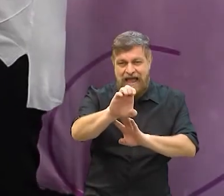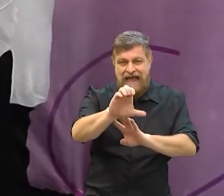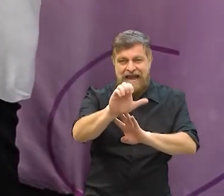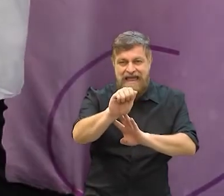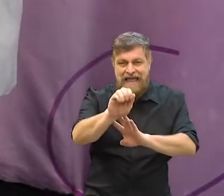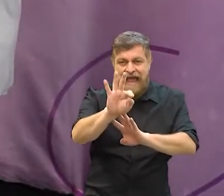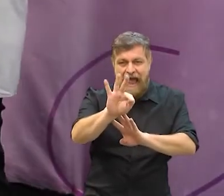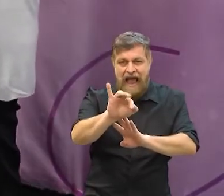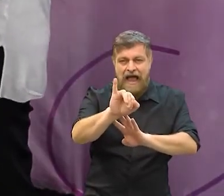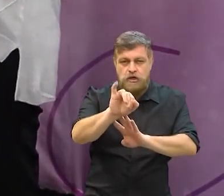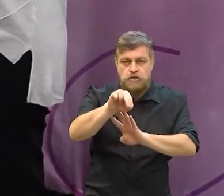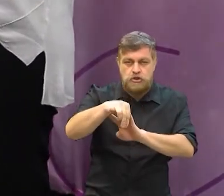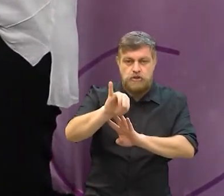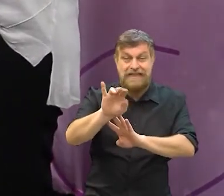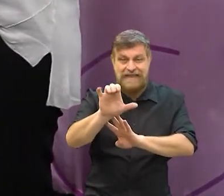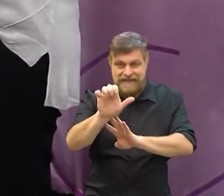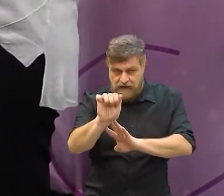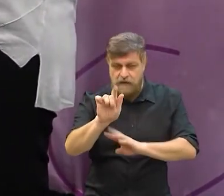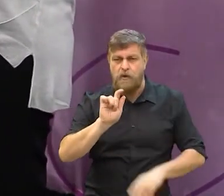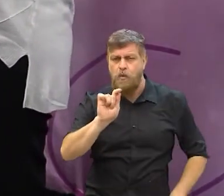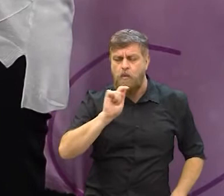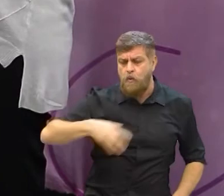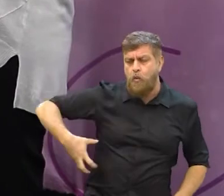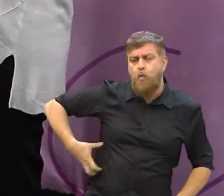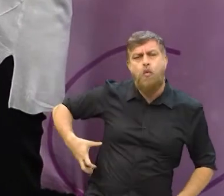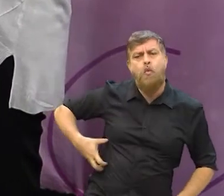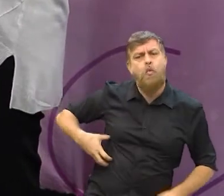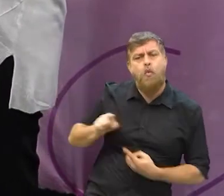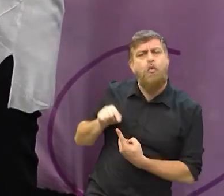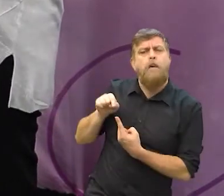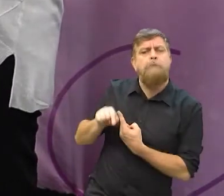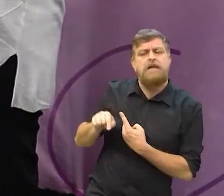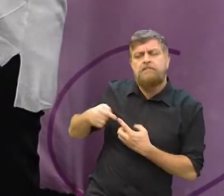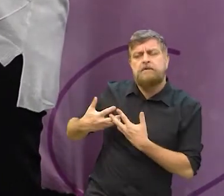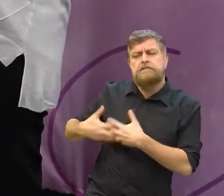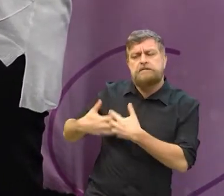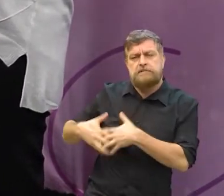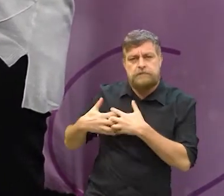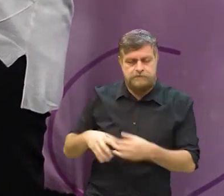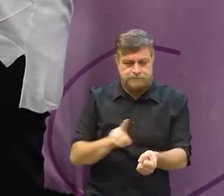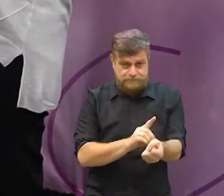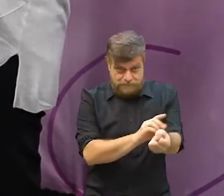E doutor, só para não ficar dúvida, qual que é a função do rim no nosso organismo?